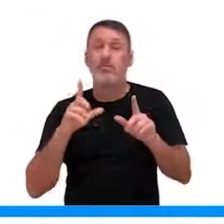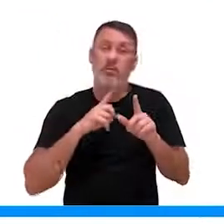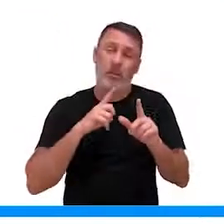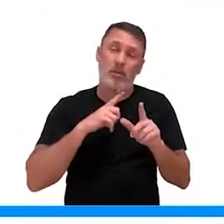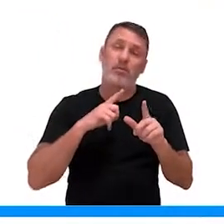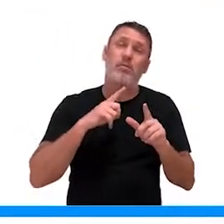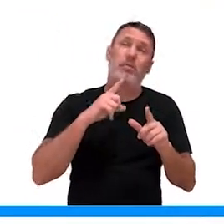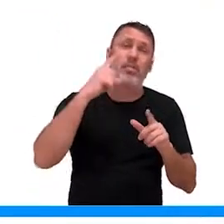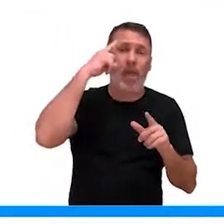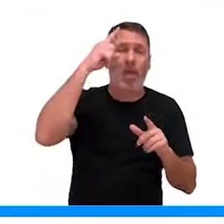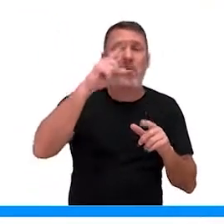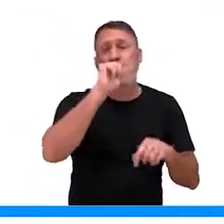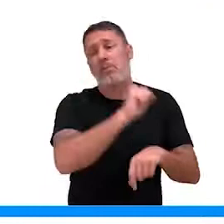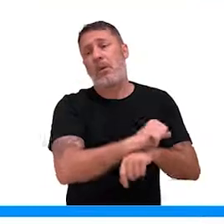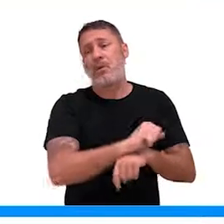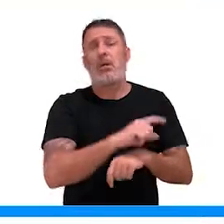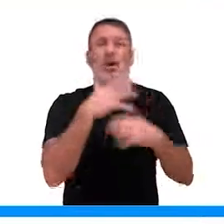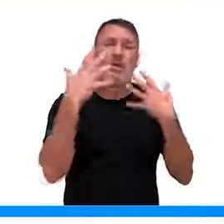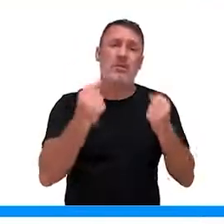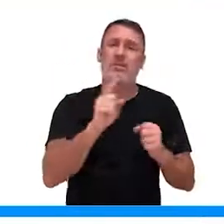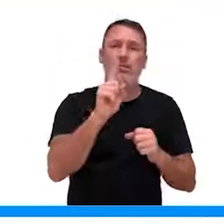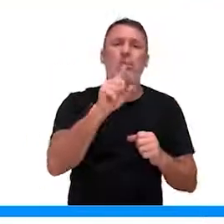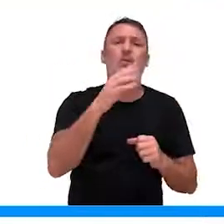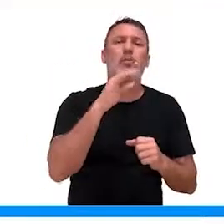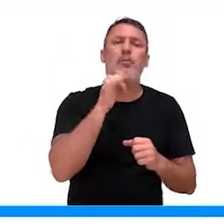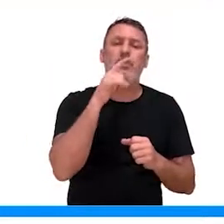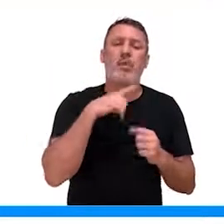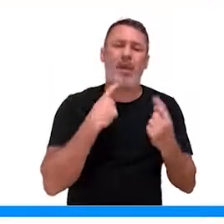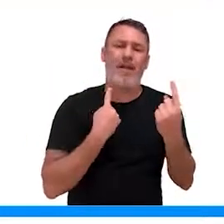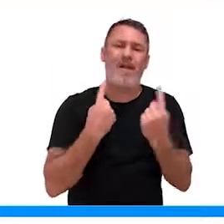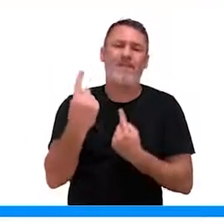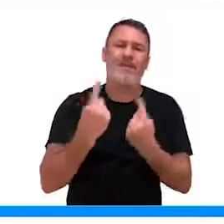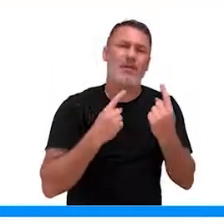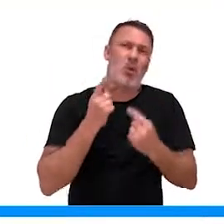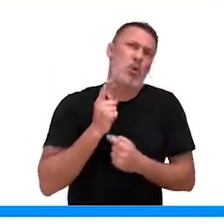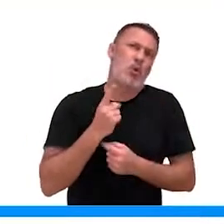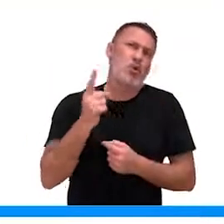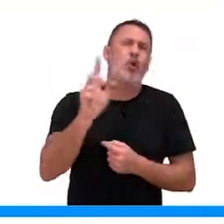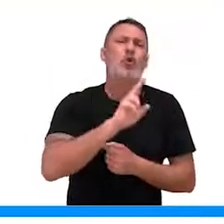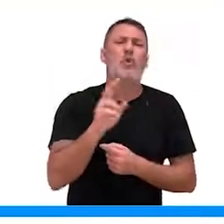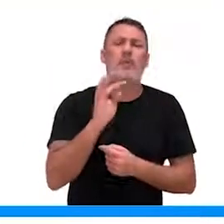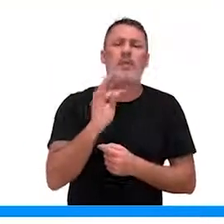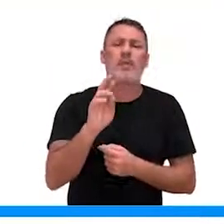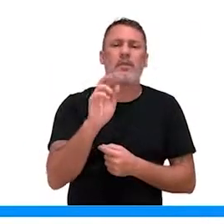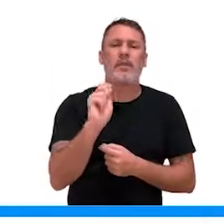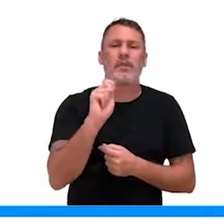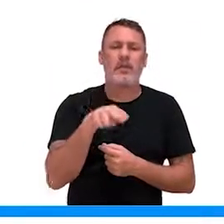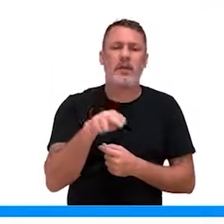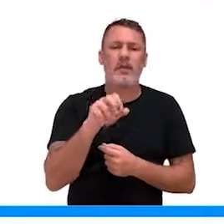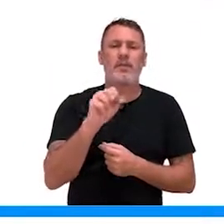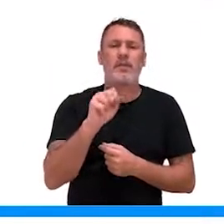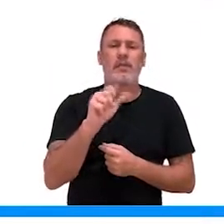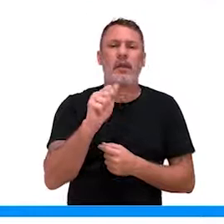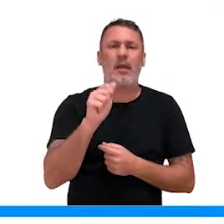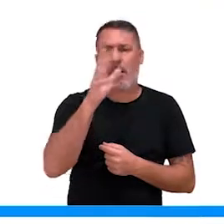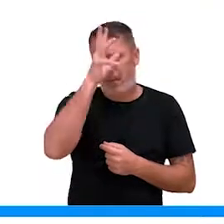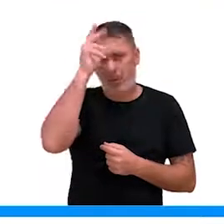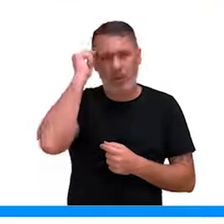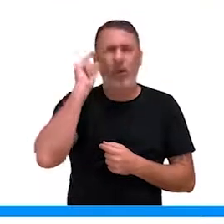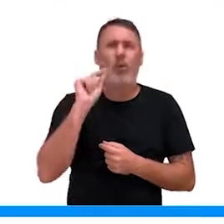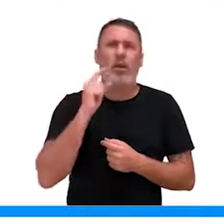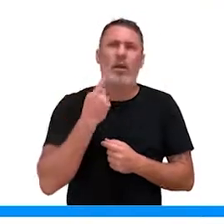foram consolidadas, como a Transamazônica, que algumas partes até saíram do papel, mas em sua essência